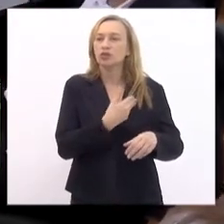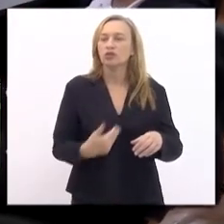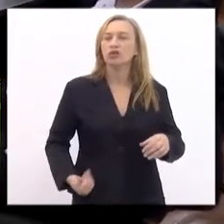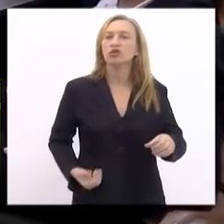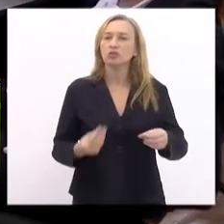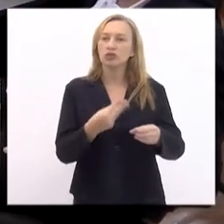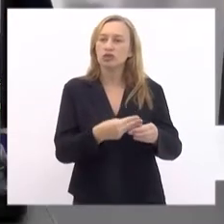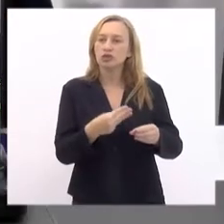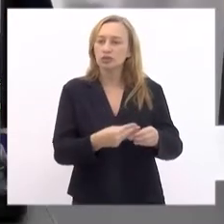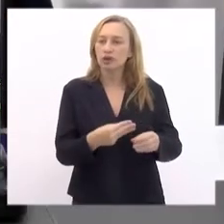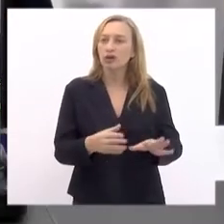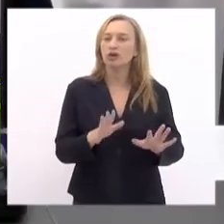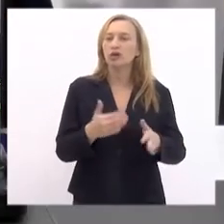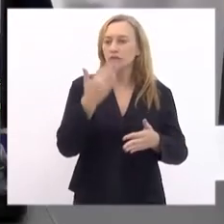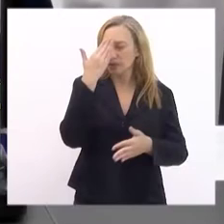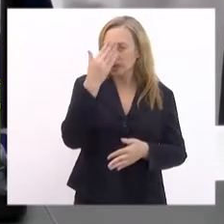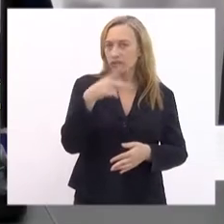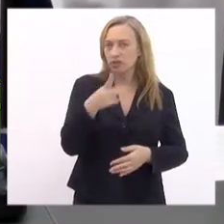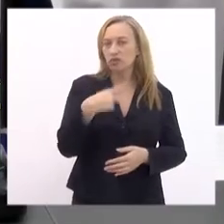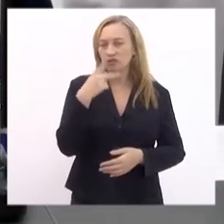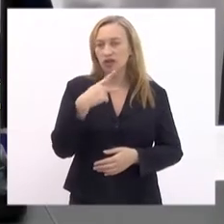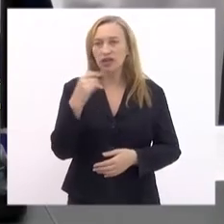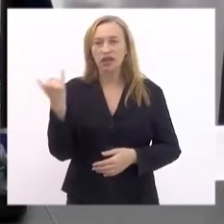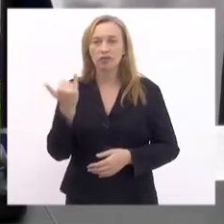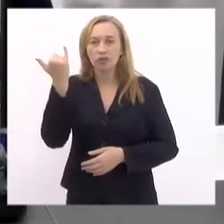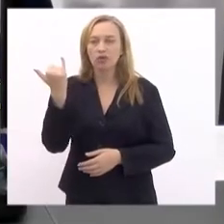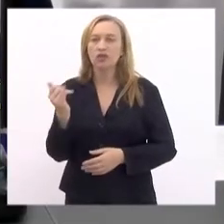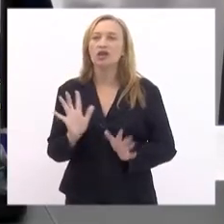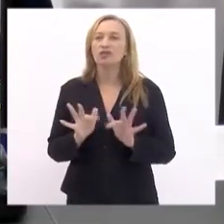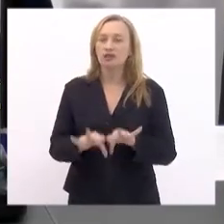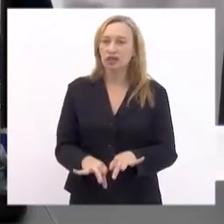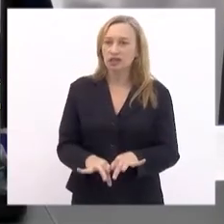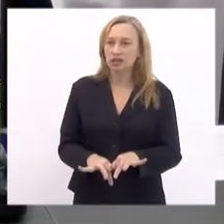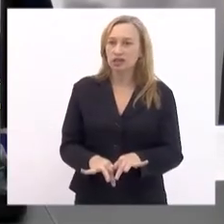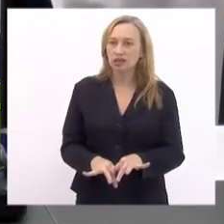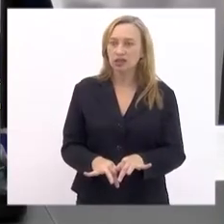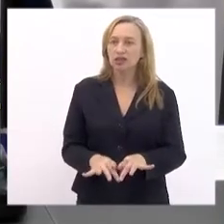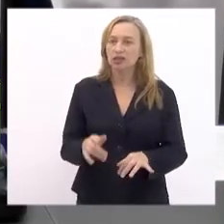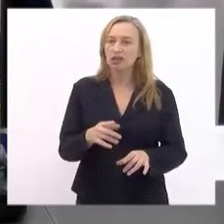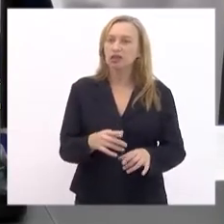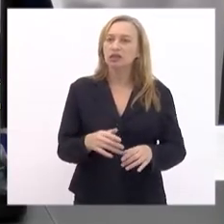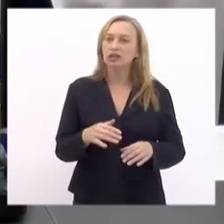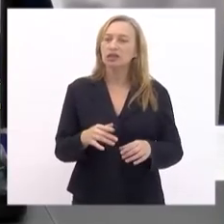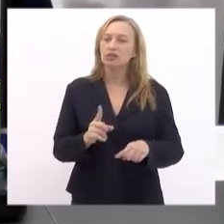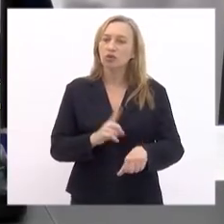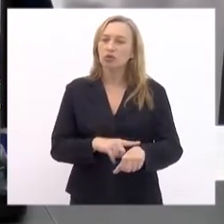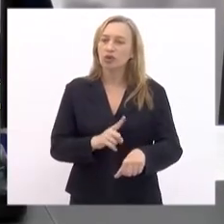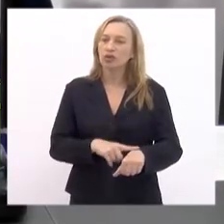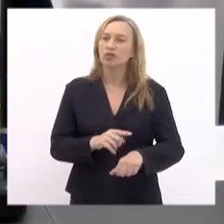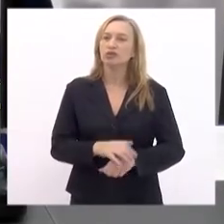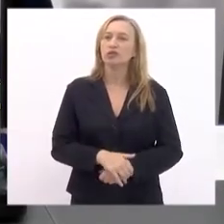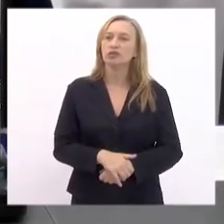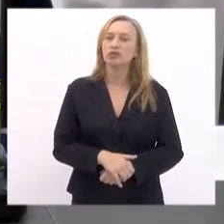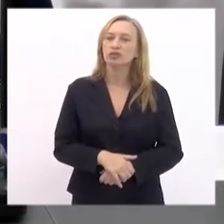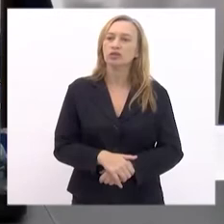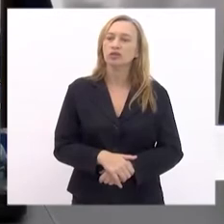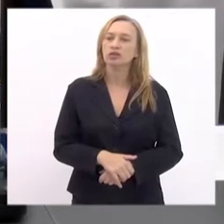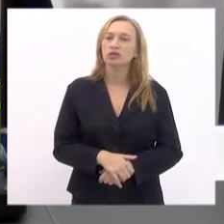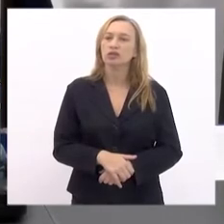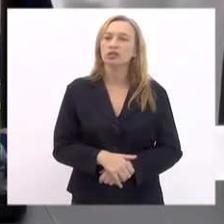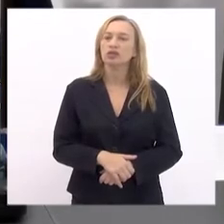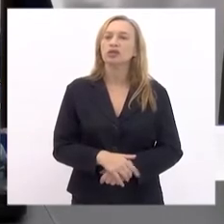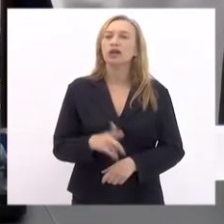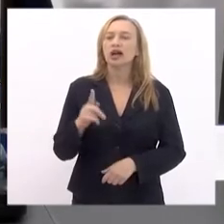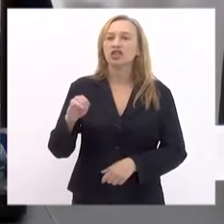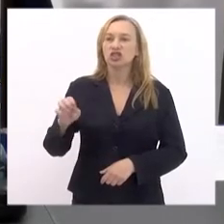Mas agradeço a sua manifestação, que é muito importante. E fechando essa rodada, porque nós vamos passar a palavra à CETRAB, à GERRIO e à